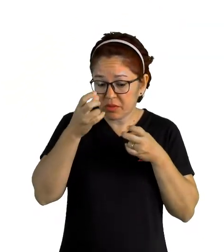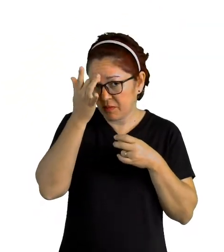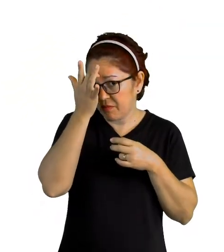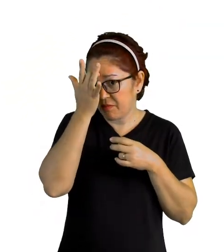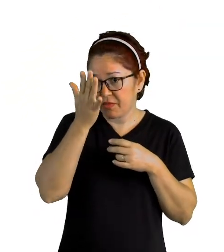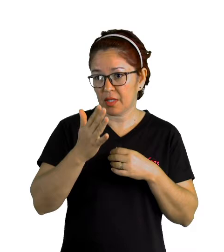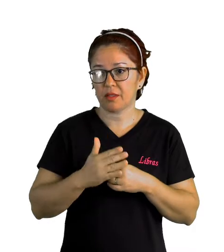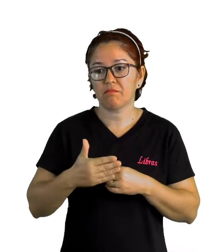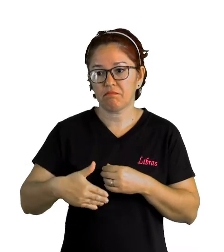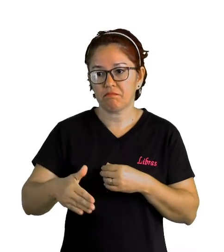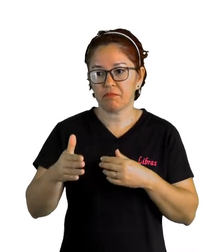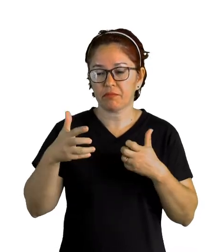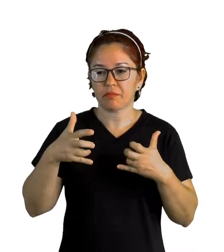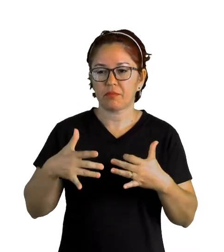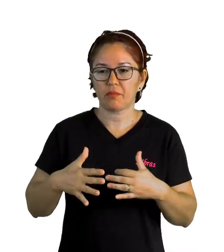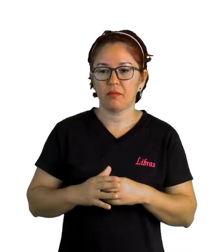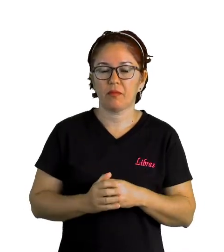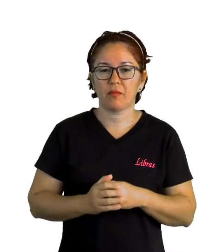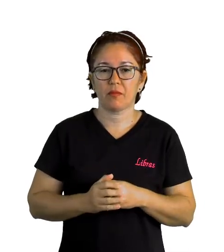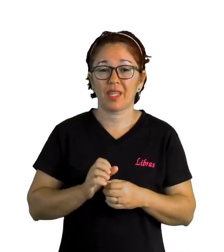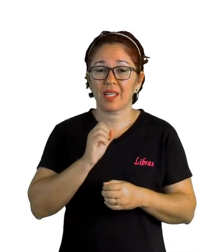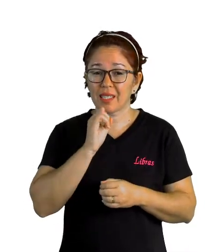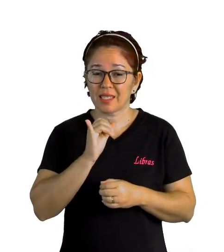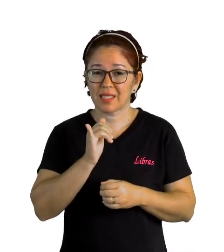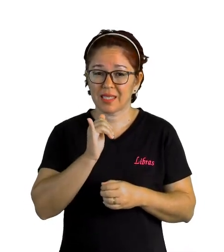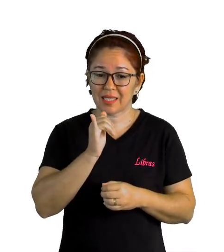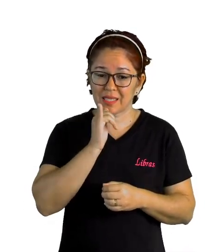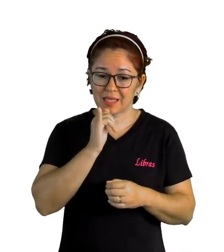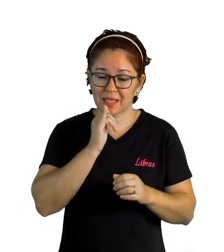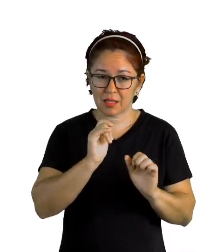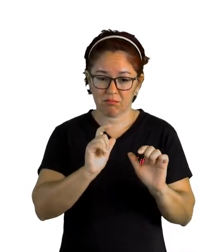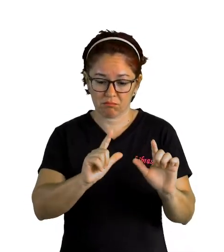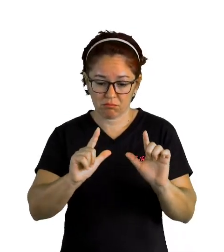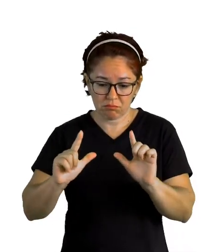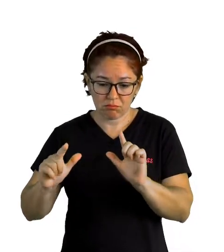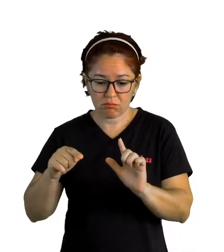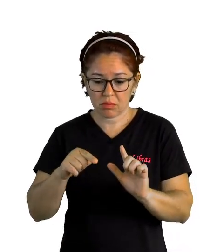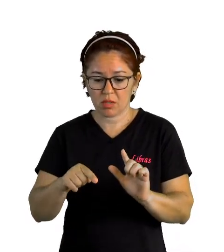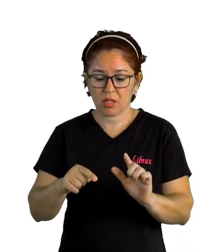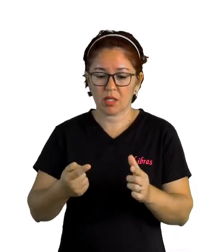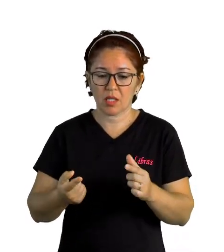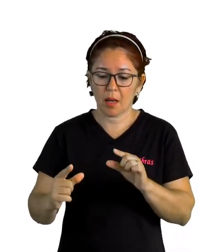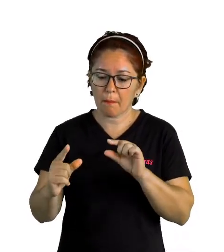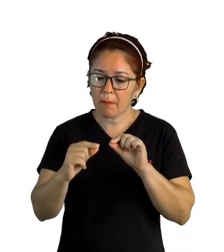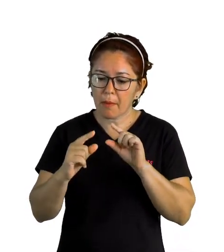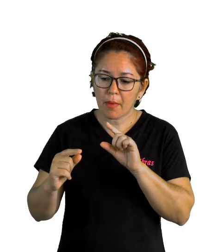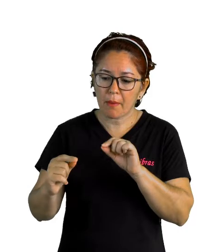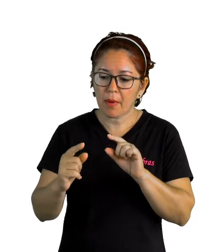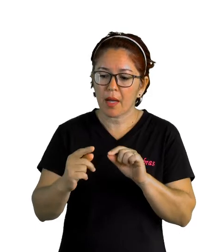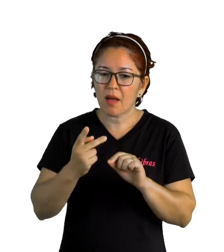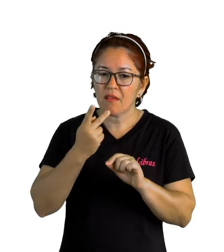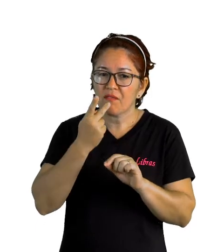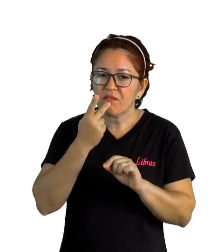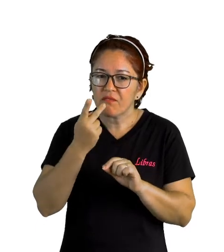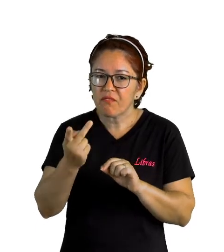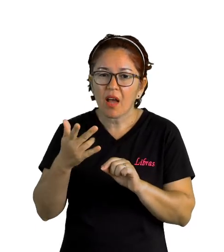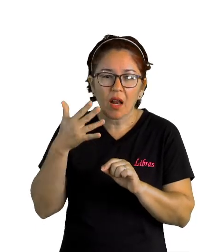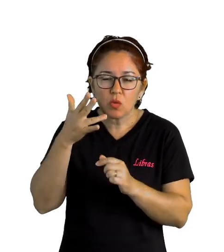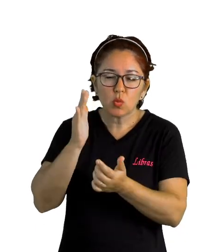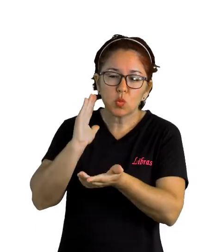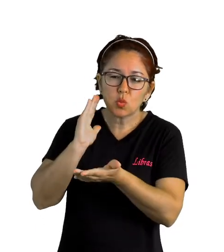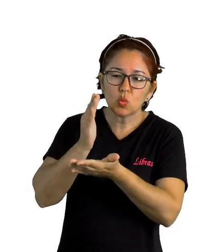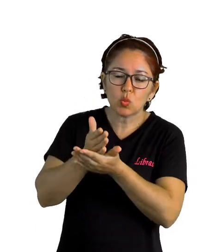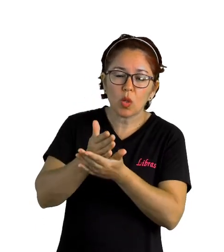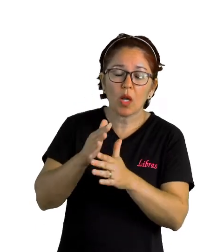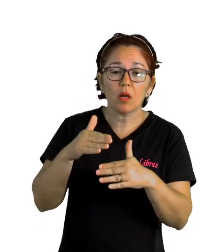lá, continuando. Se o gibi está em discurso direto, o que podemos concluir sobre o texto